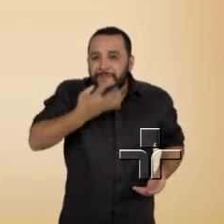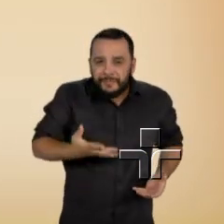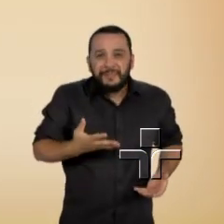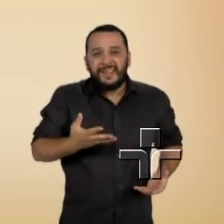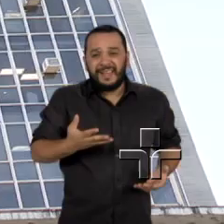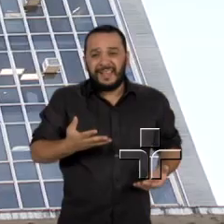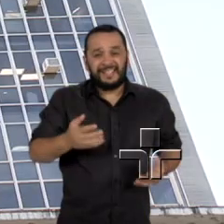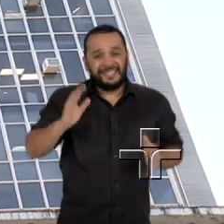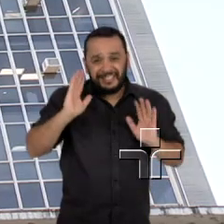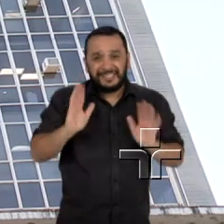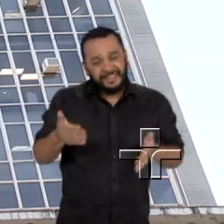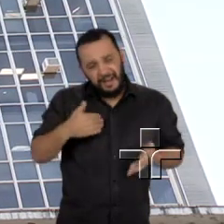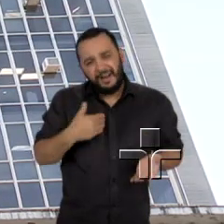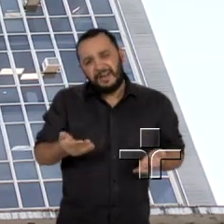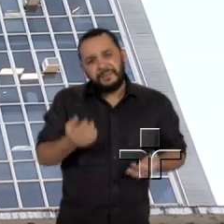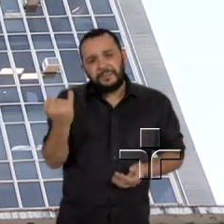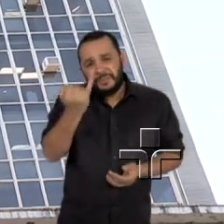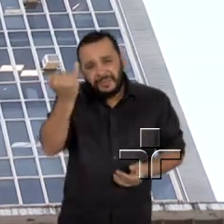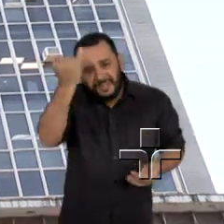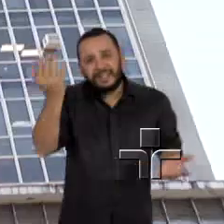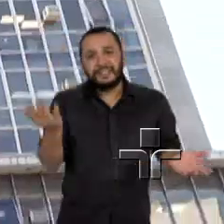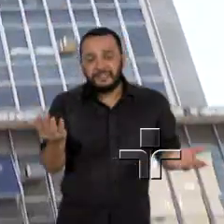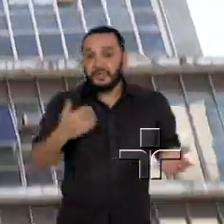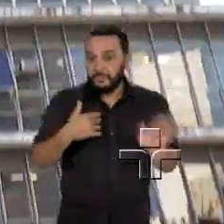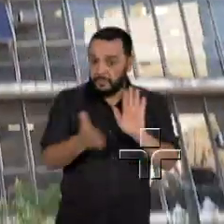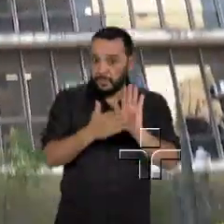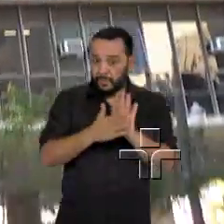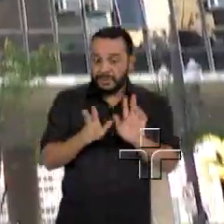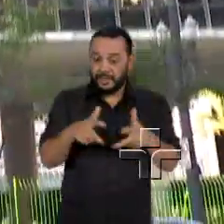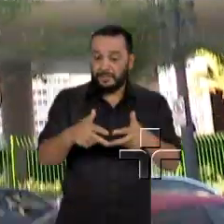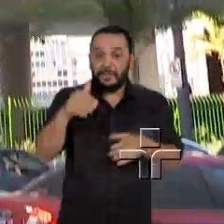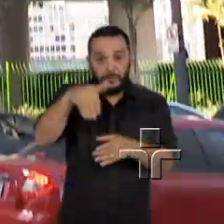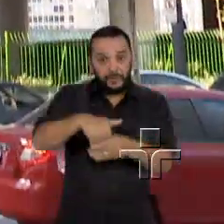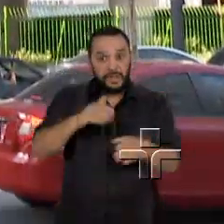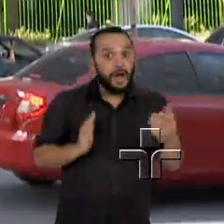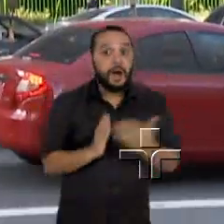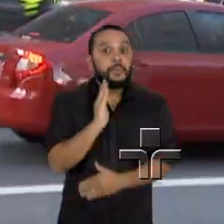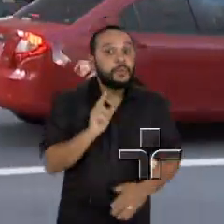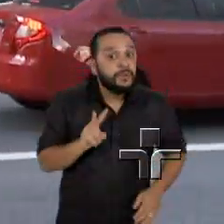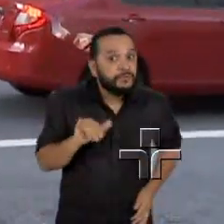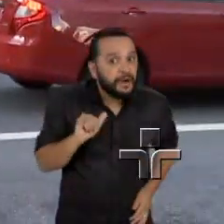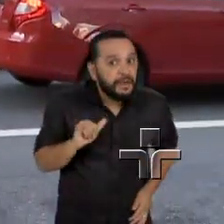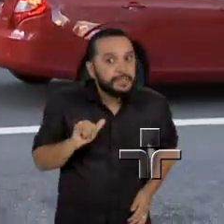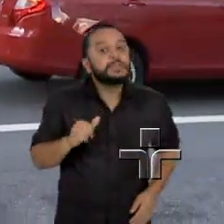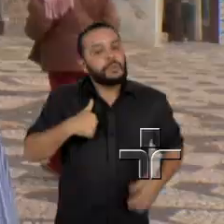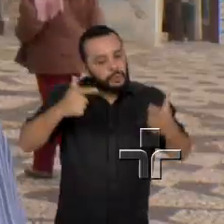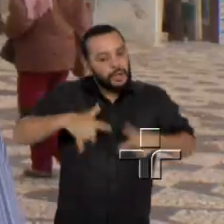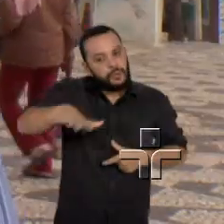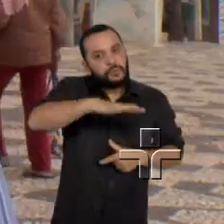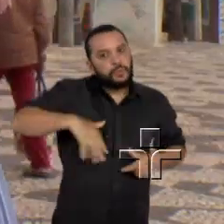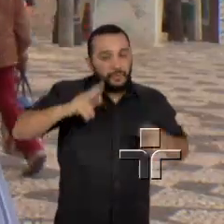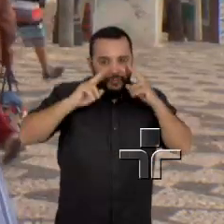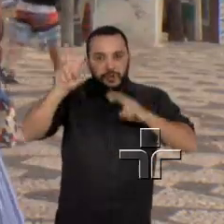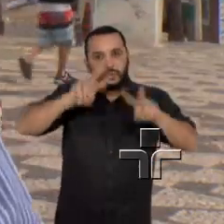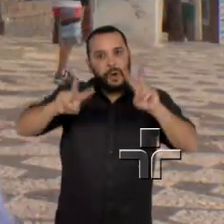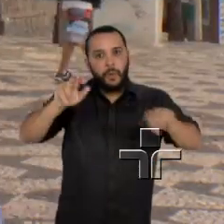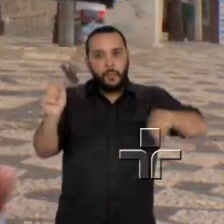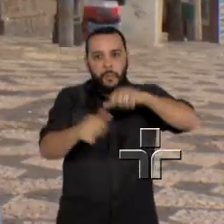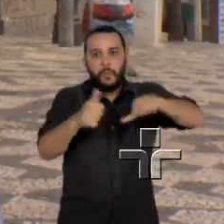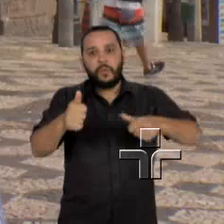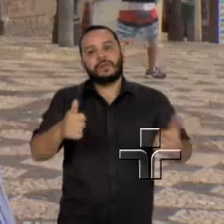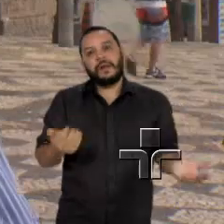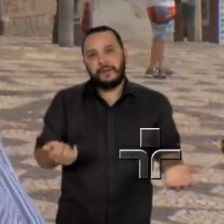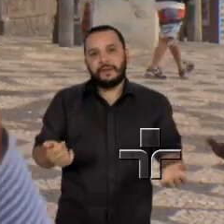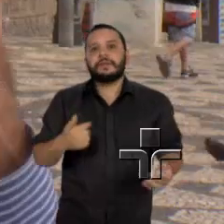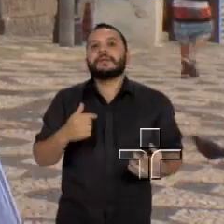periferia do centro. A proposta será votada na Câmara Municipal e, se for aprovada, o visual do bairro vai mudar. Não podemos conter o